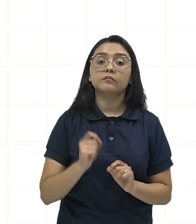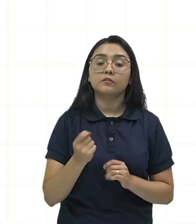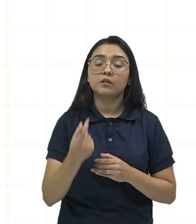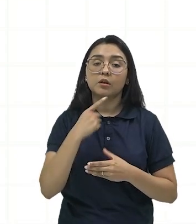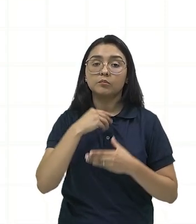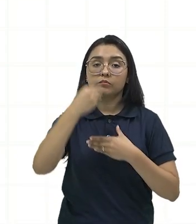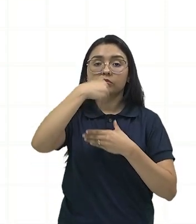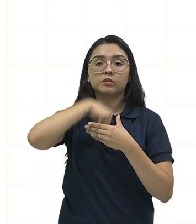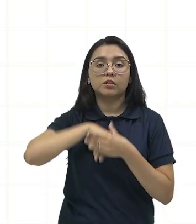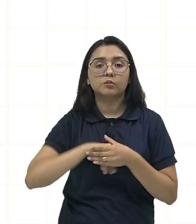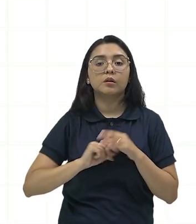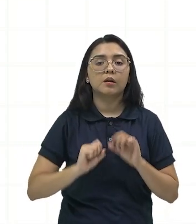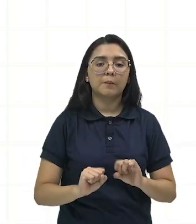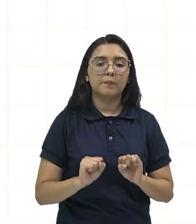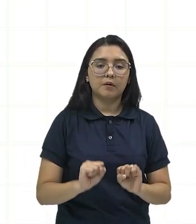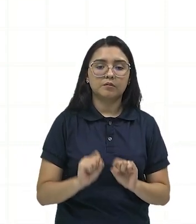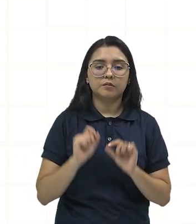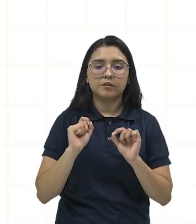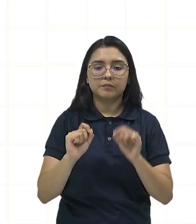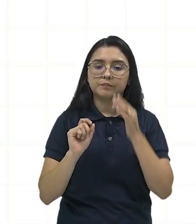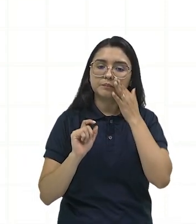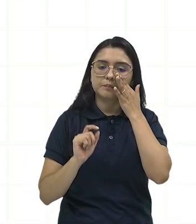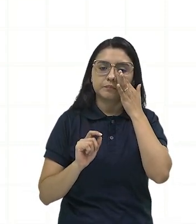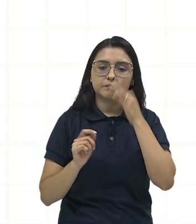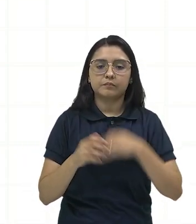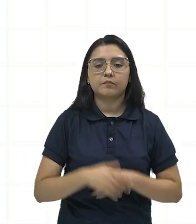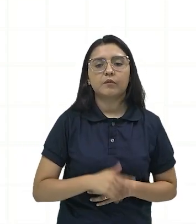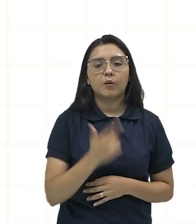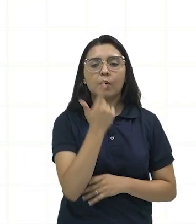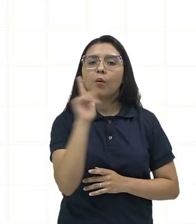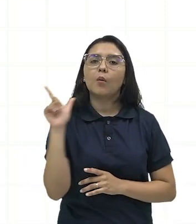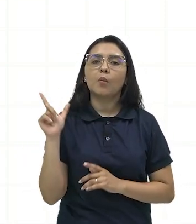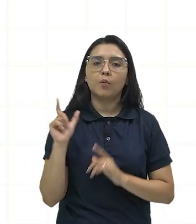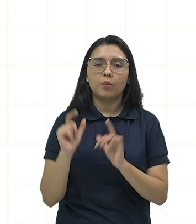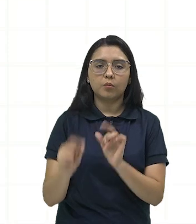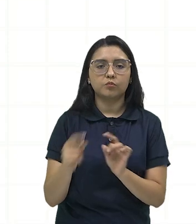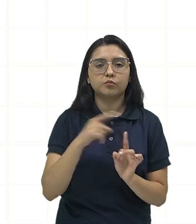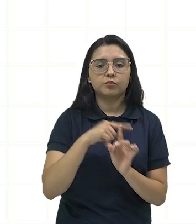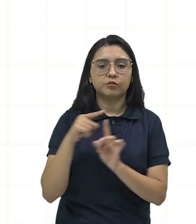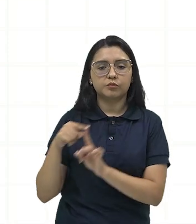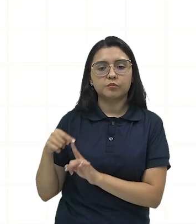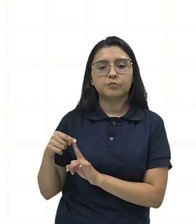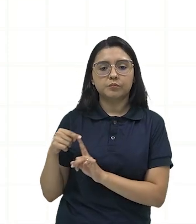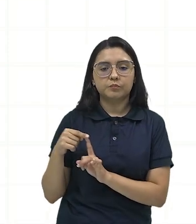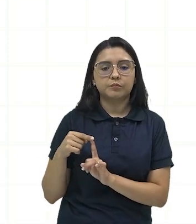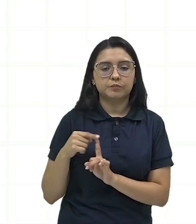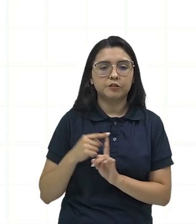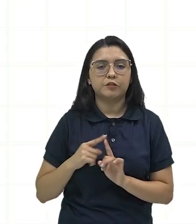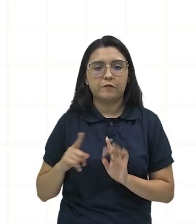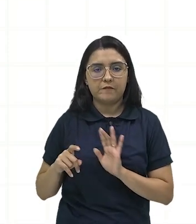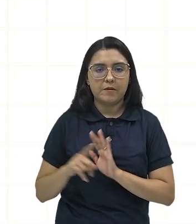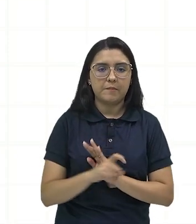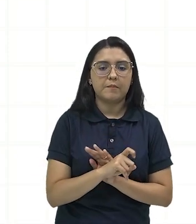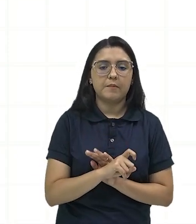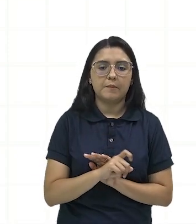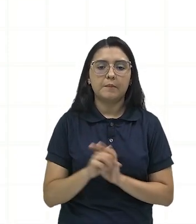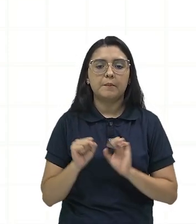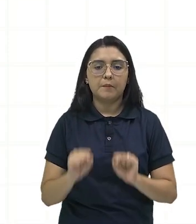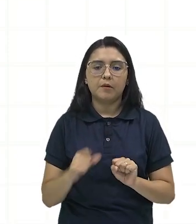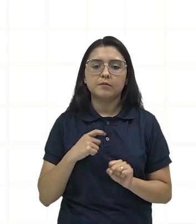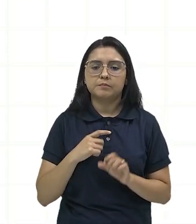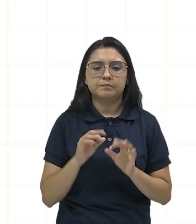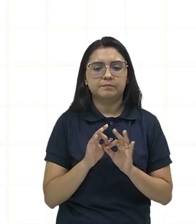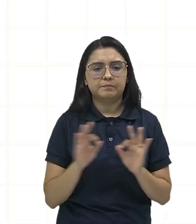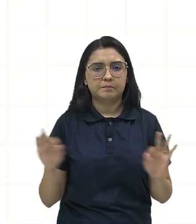do organismo vai gerar, né, um outro ser adulto deste verme que pode chegar aí